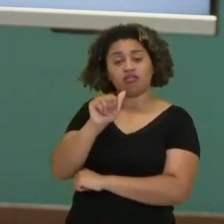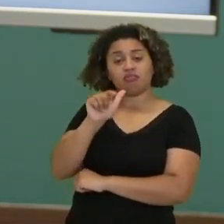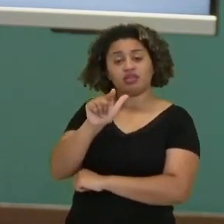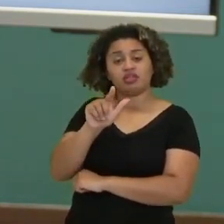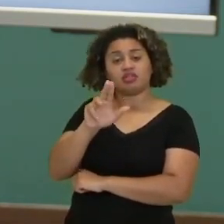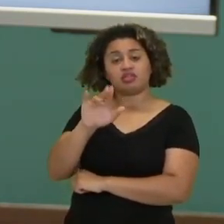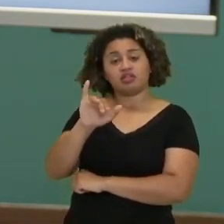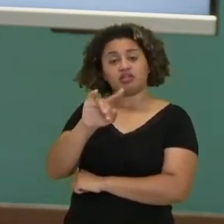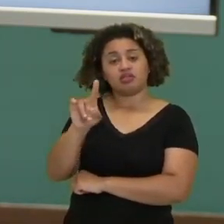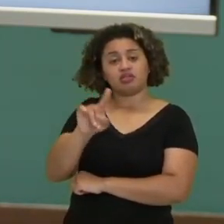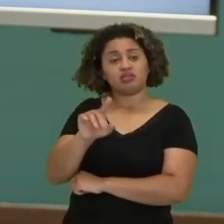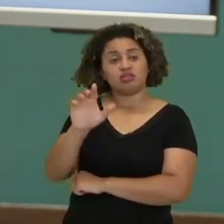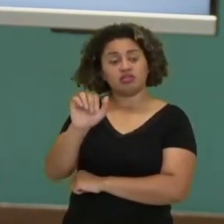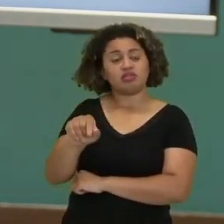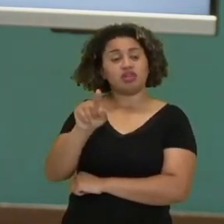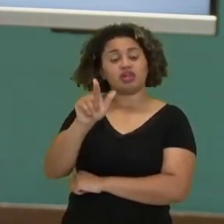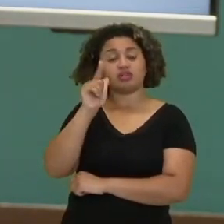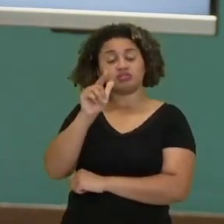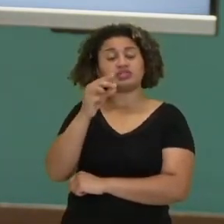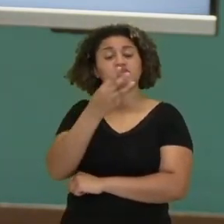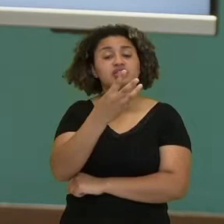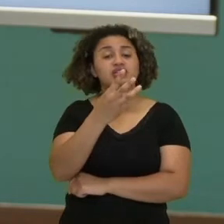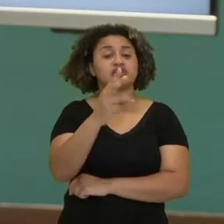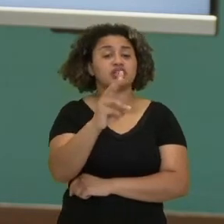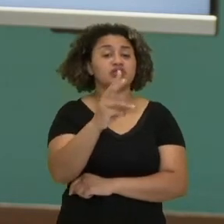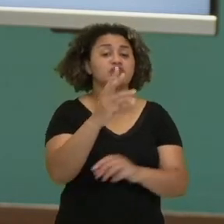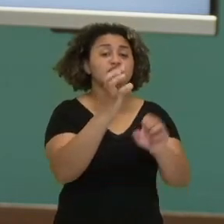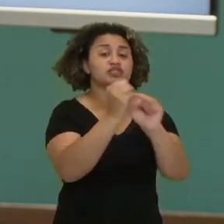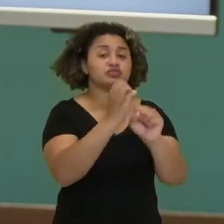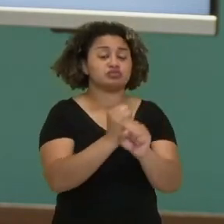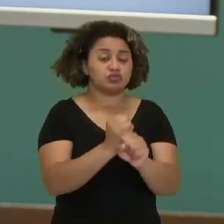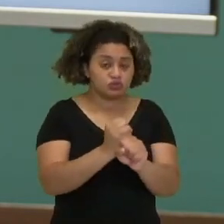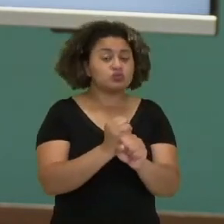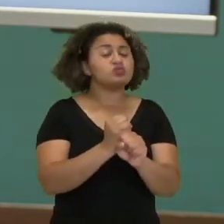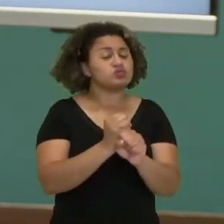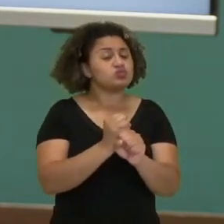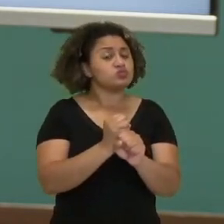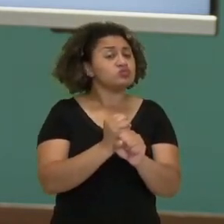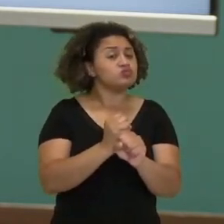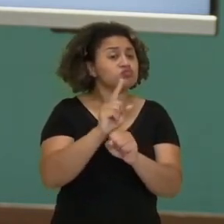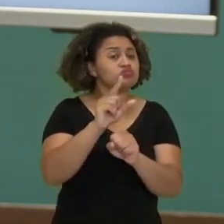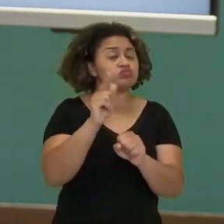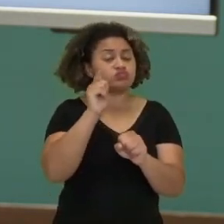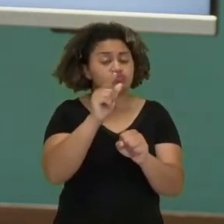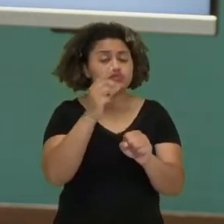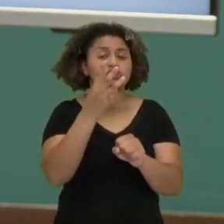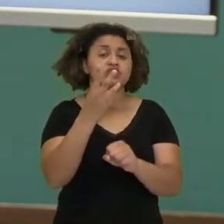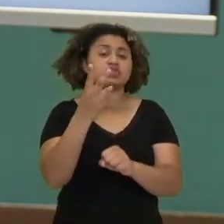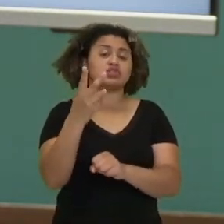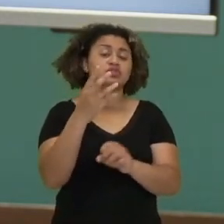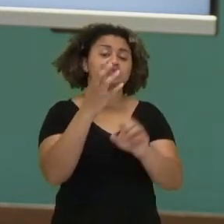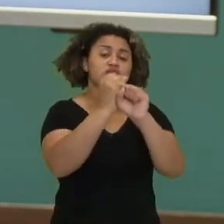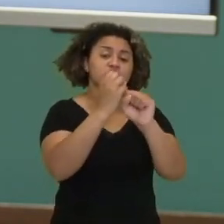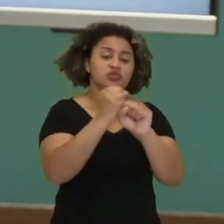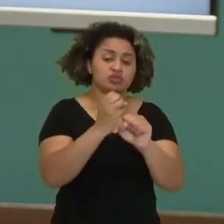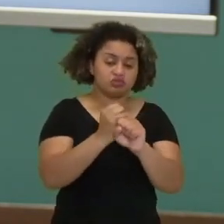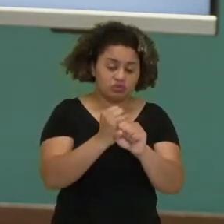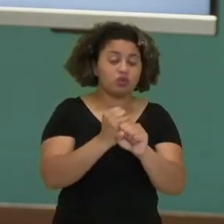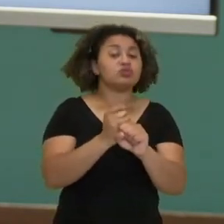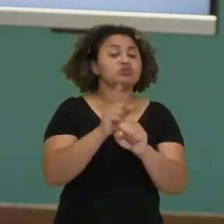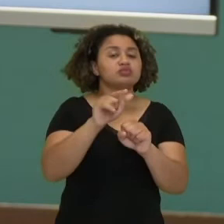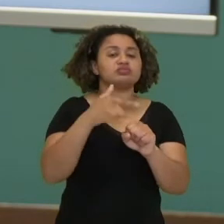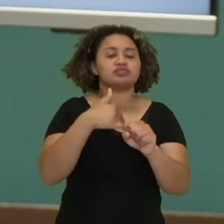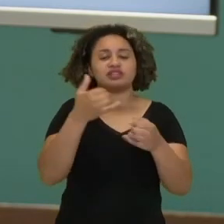ou seja, 32 pontos. Significa, então, que Luísa fez 32 pontos